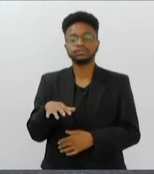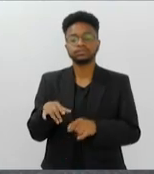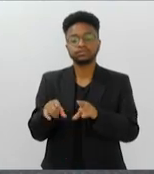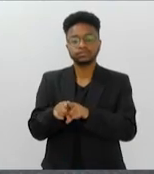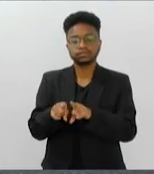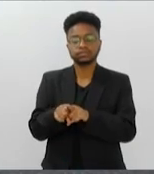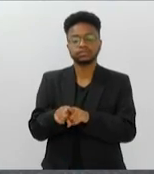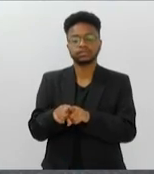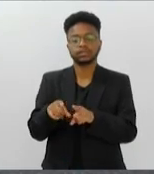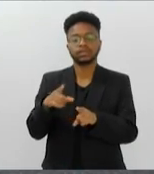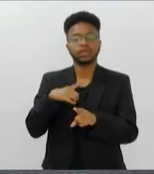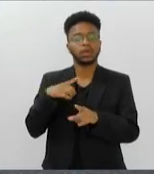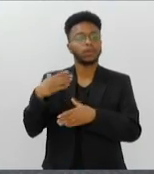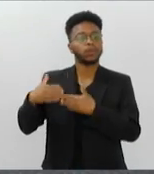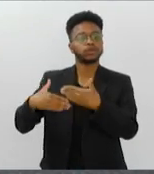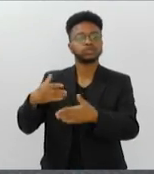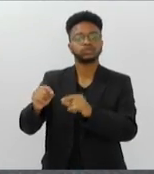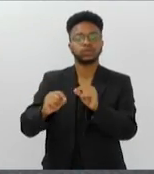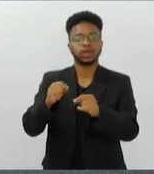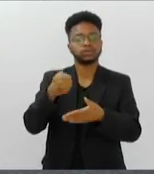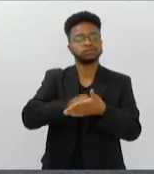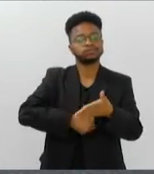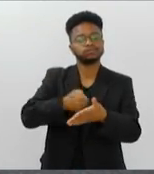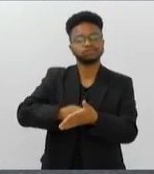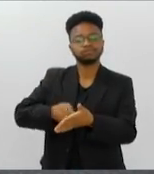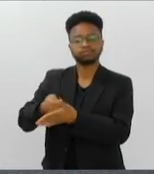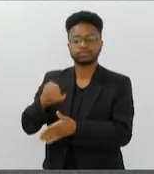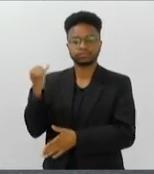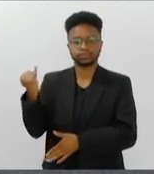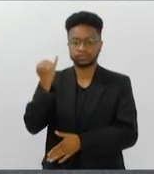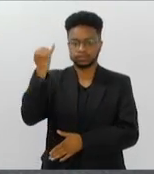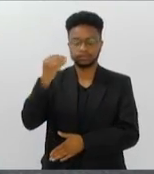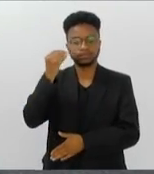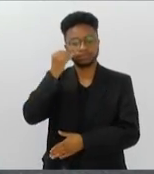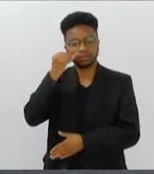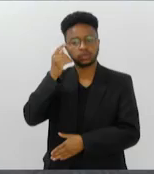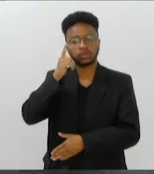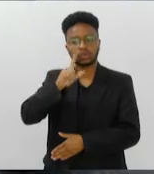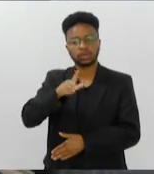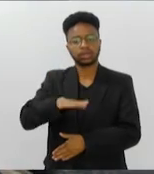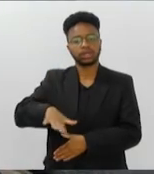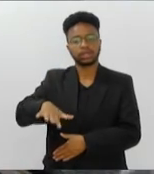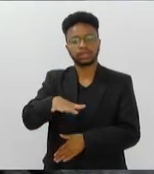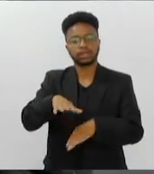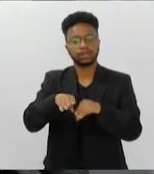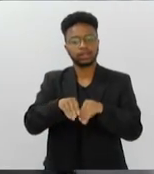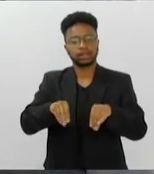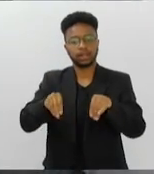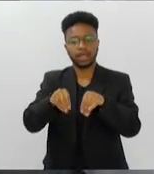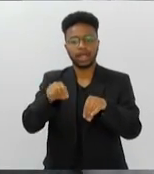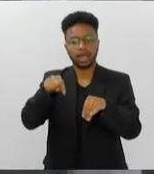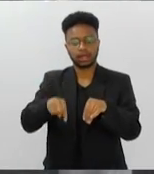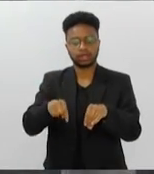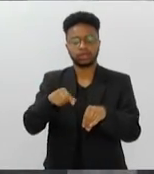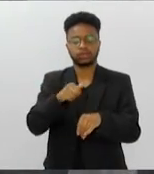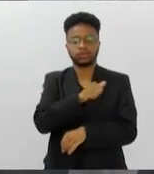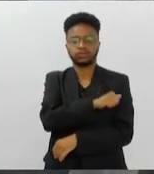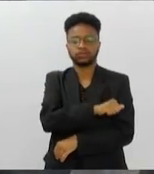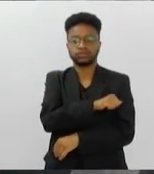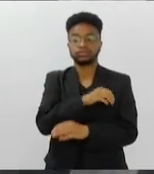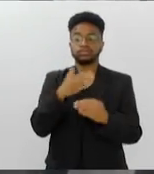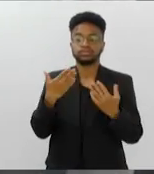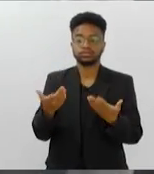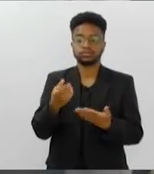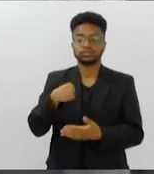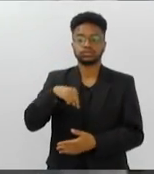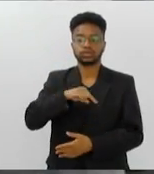um processo de lutas muito importante, da luta pela terra aqui no nosso estado. Então, nós